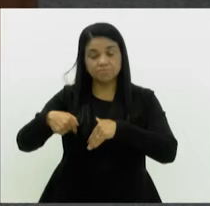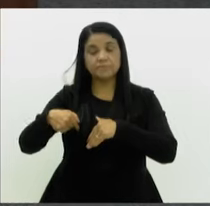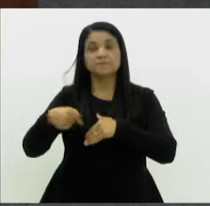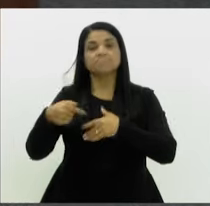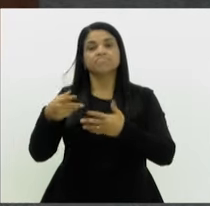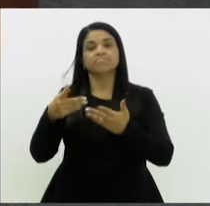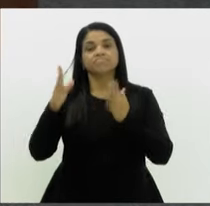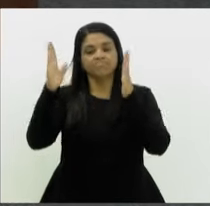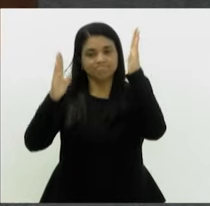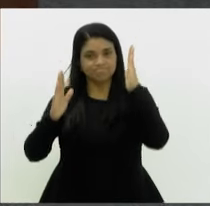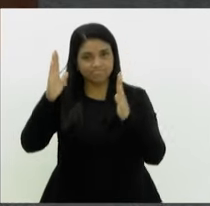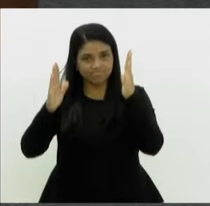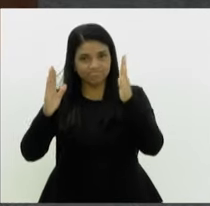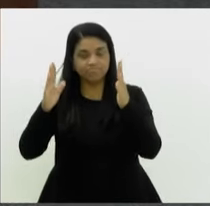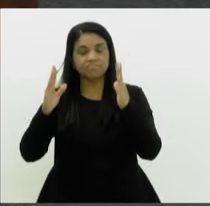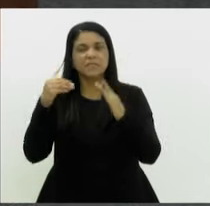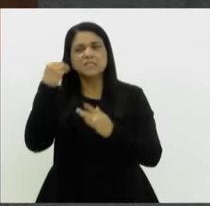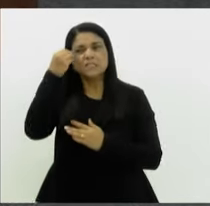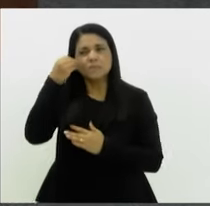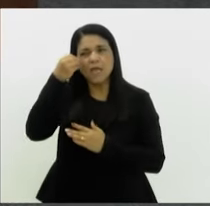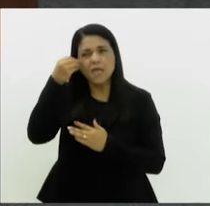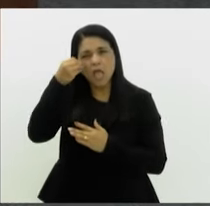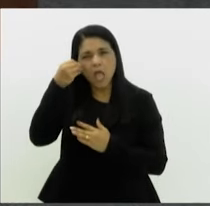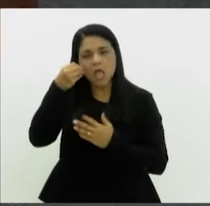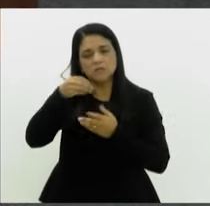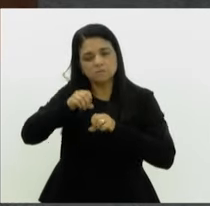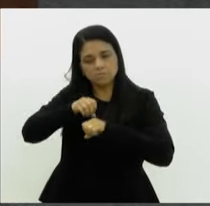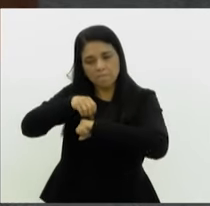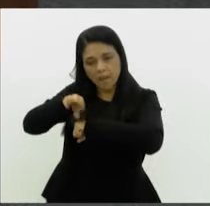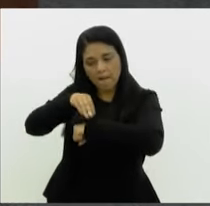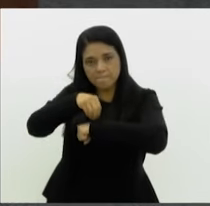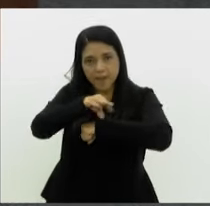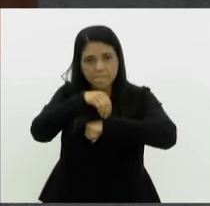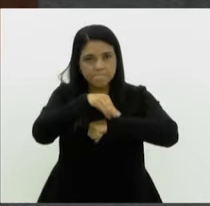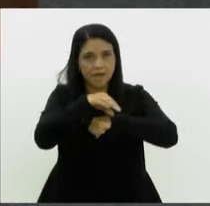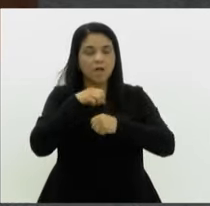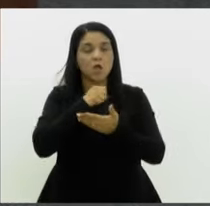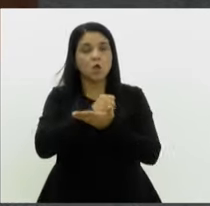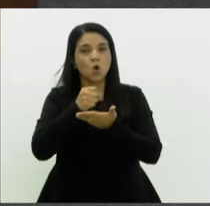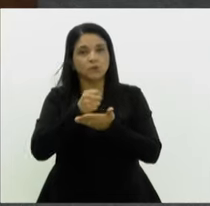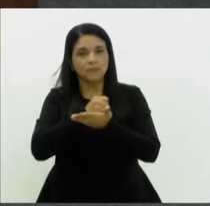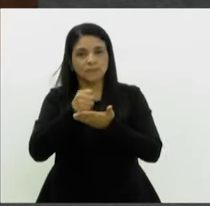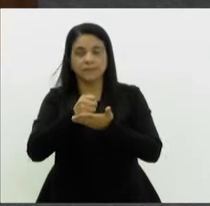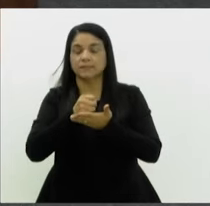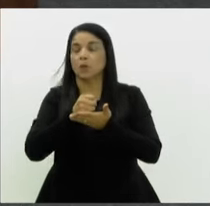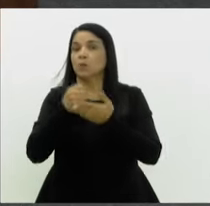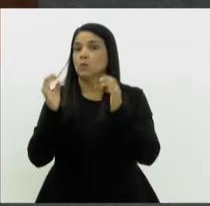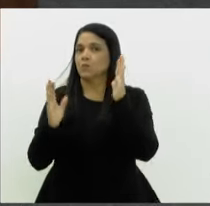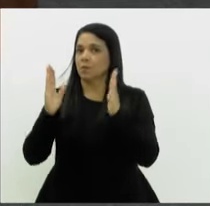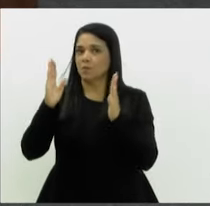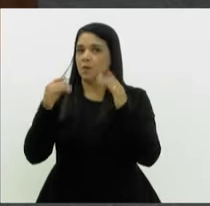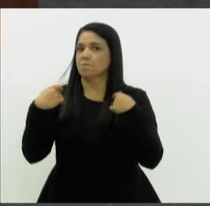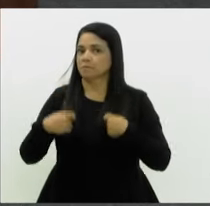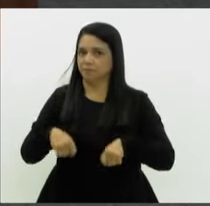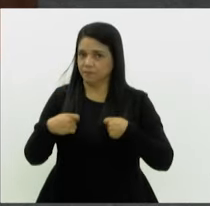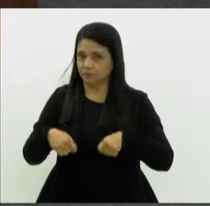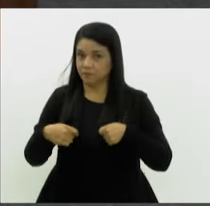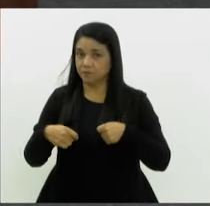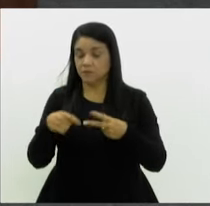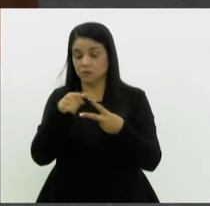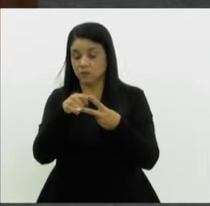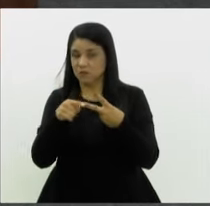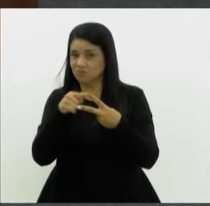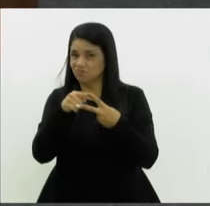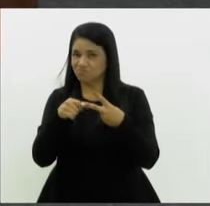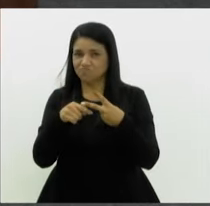sua experiência internacional. Então, também faz sentido que seja contratação temporária. Então, esses são talvez os dois pontos que talvez não